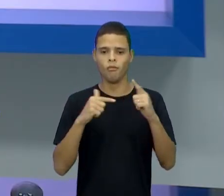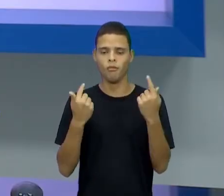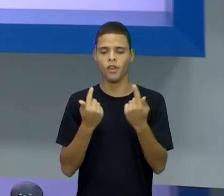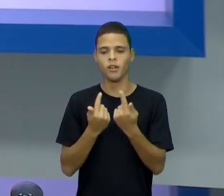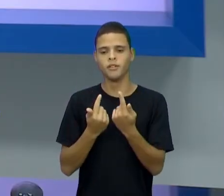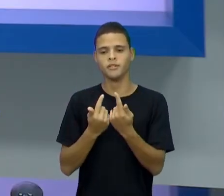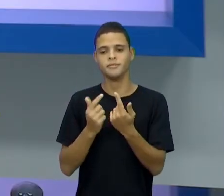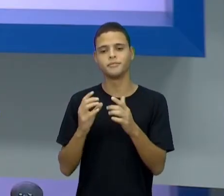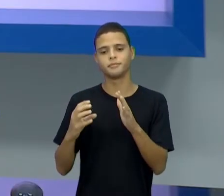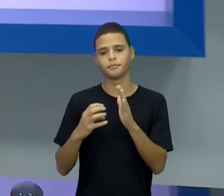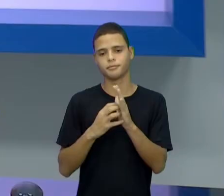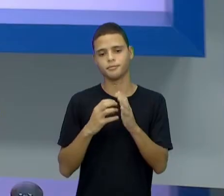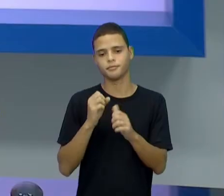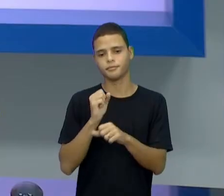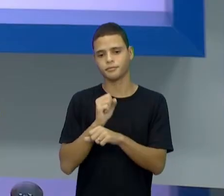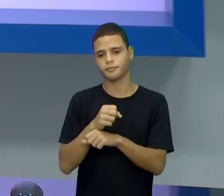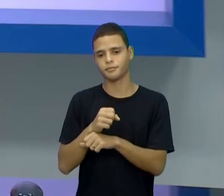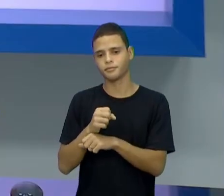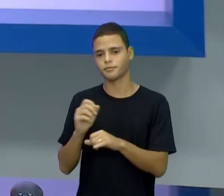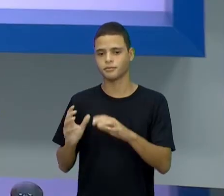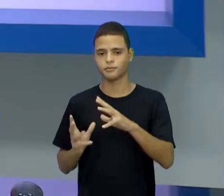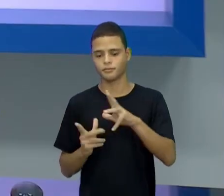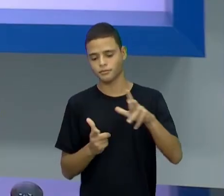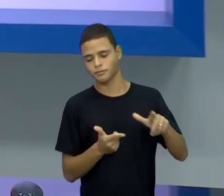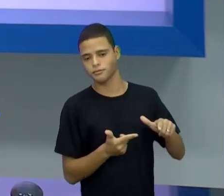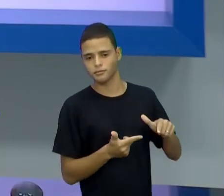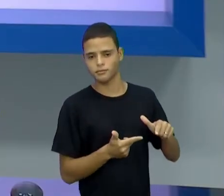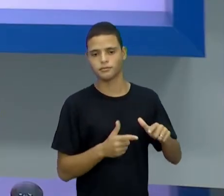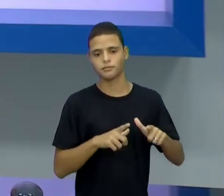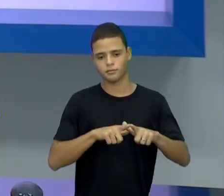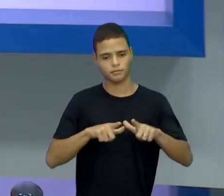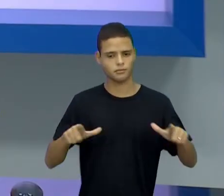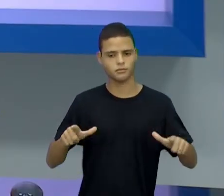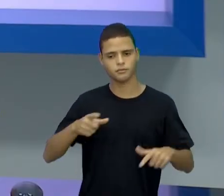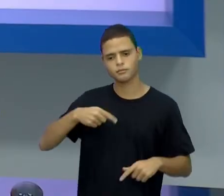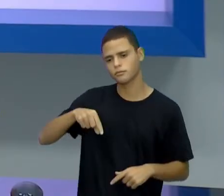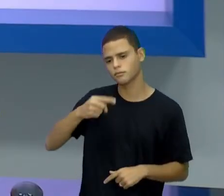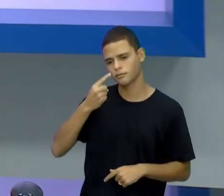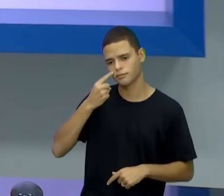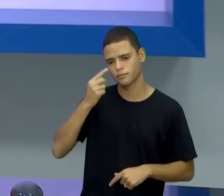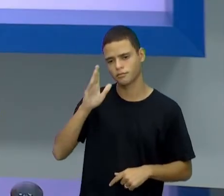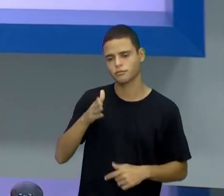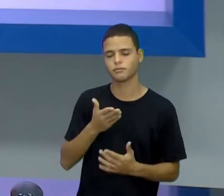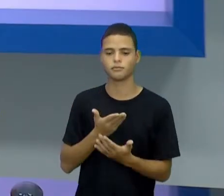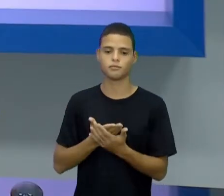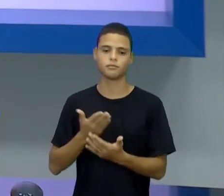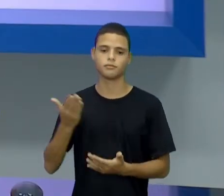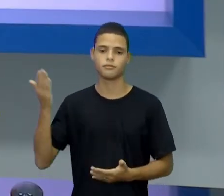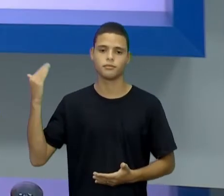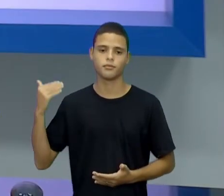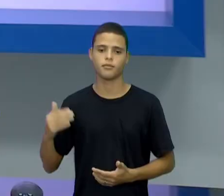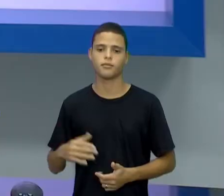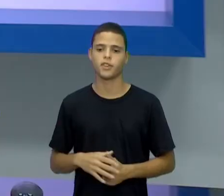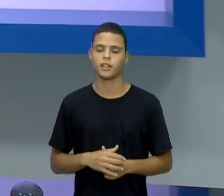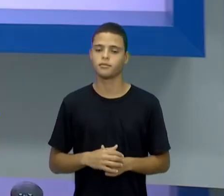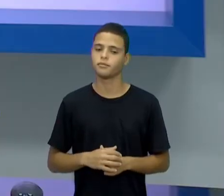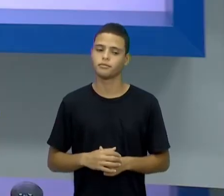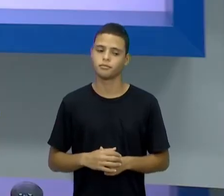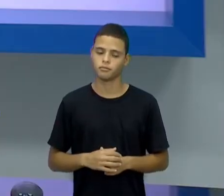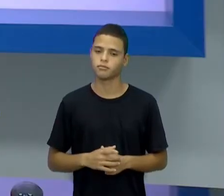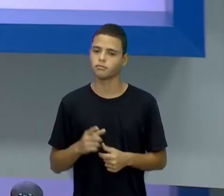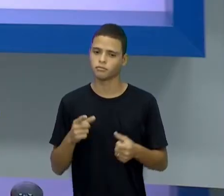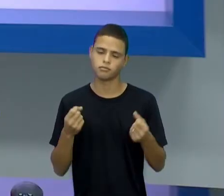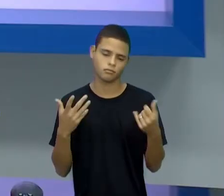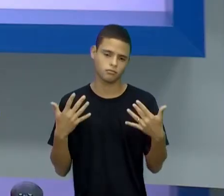o relevo do nosso planeta, como a gente já viu já em aulas anteriores, tá certo? Nisso, né, como eu estou falando